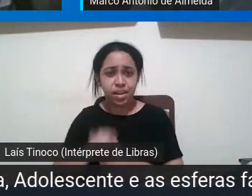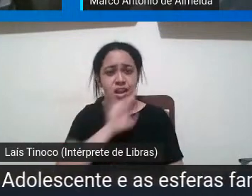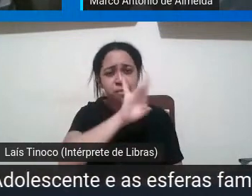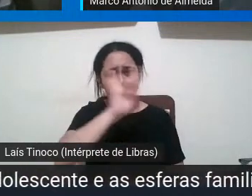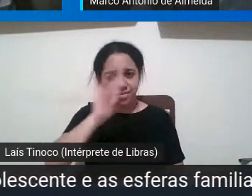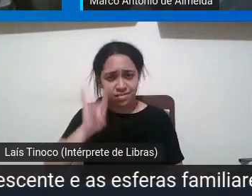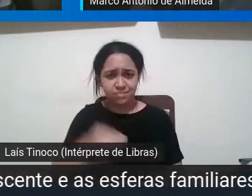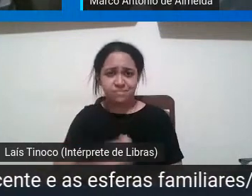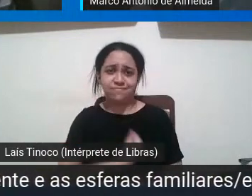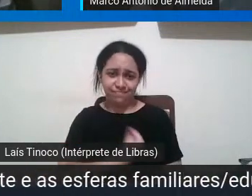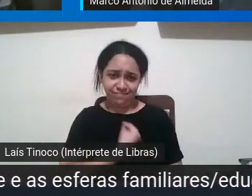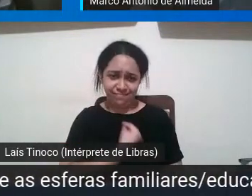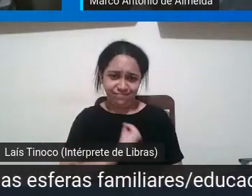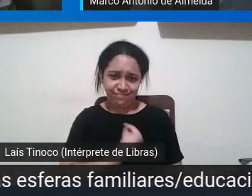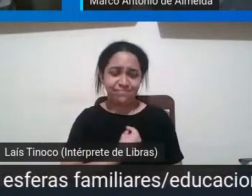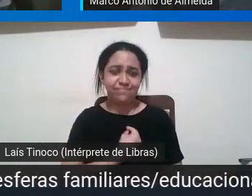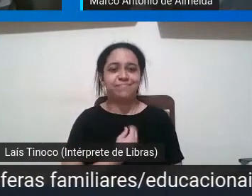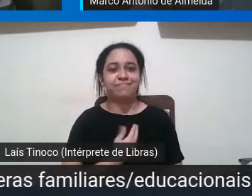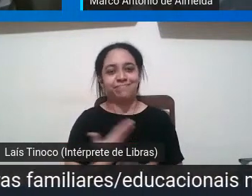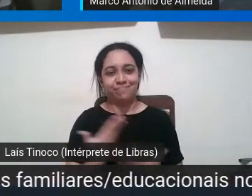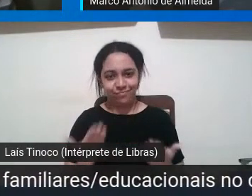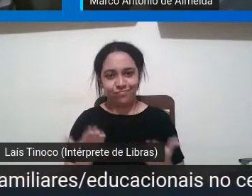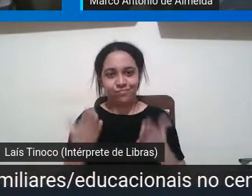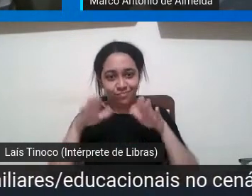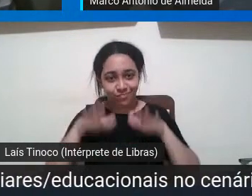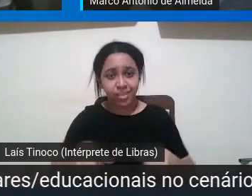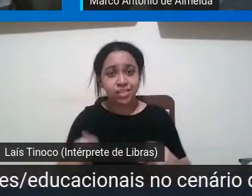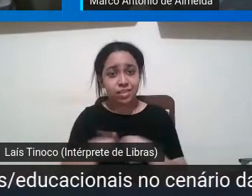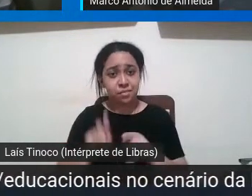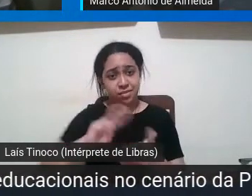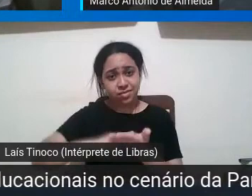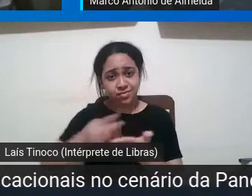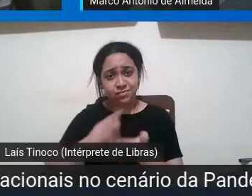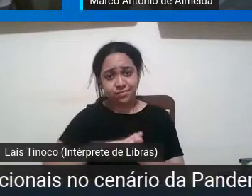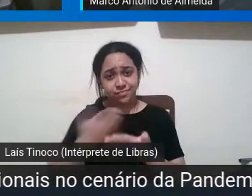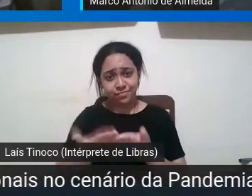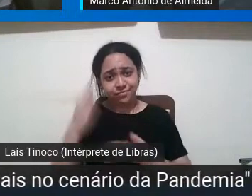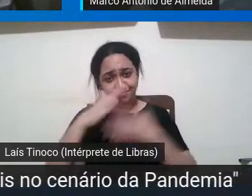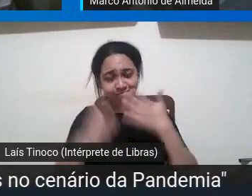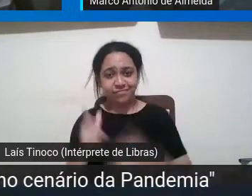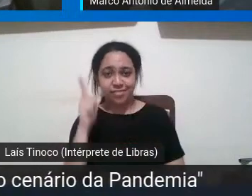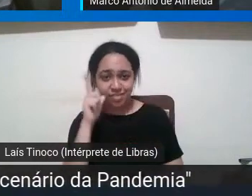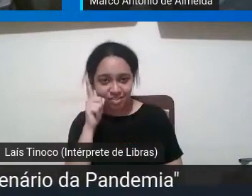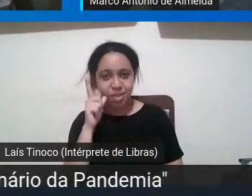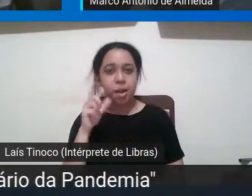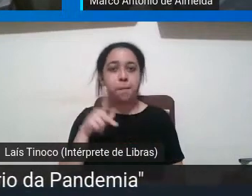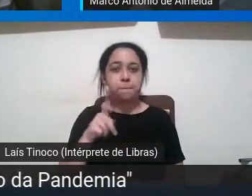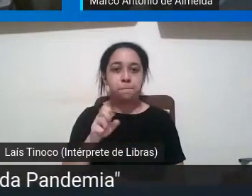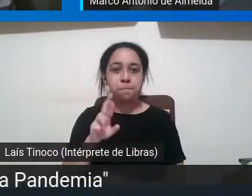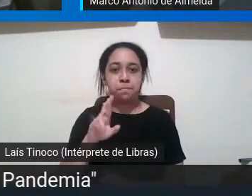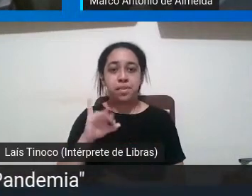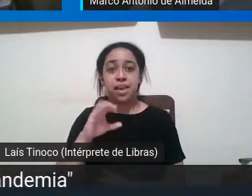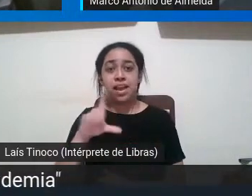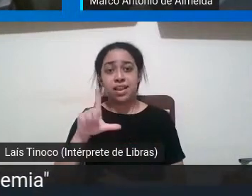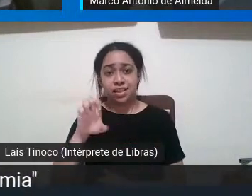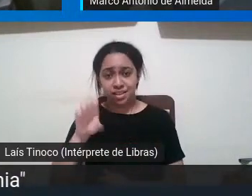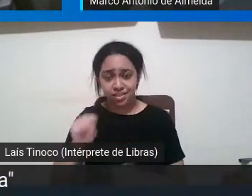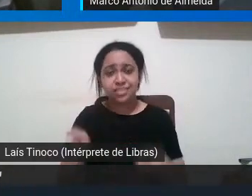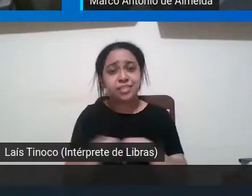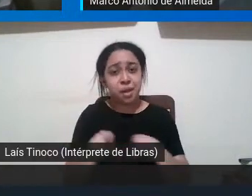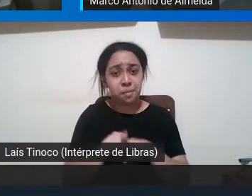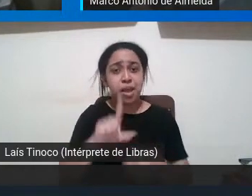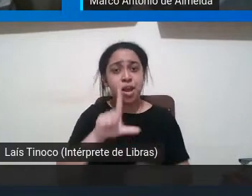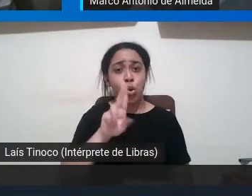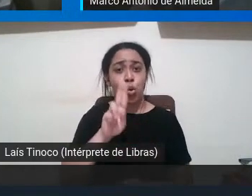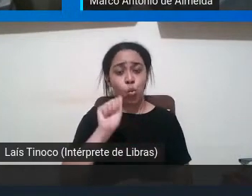que aqui está Agradeço também aos intérpretes em Libras a Laís o Péricles e a Luane que esteve conosco